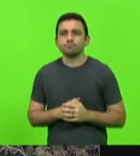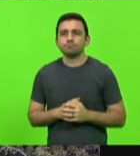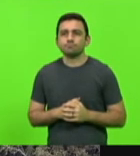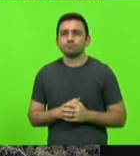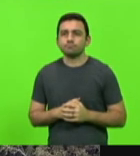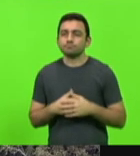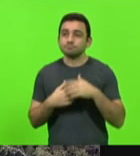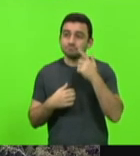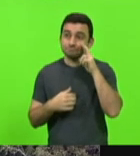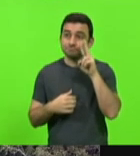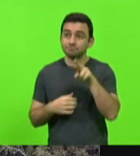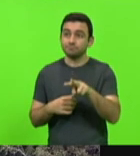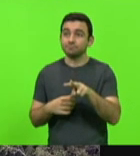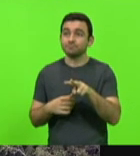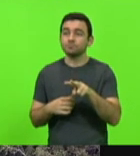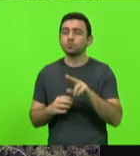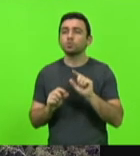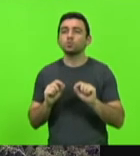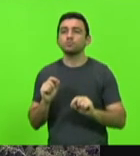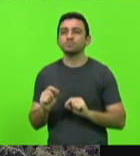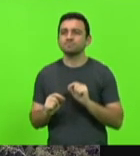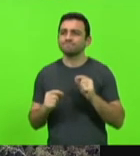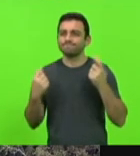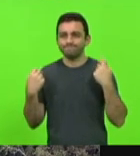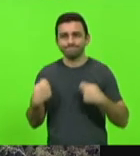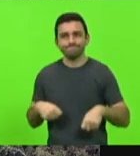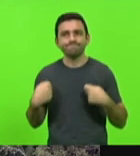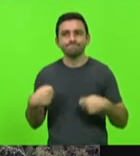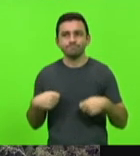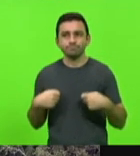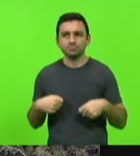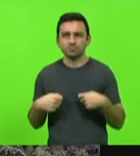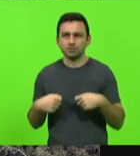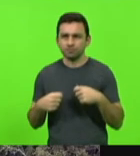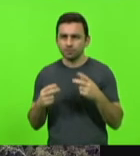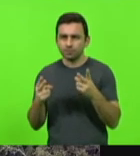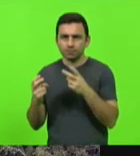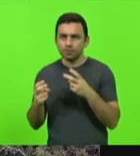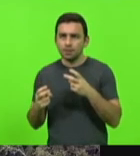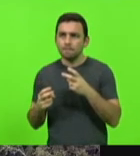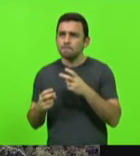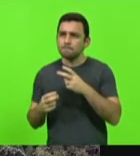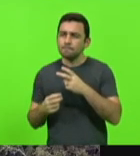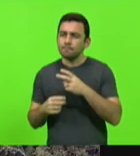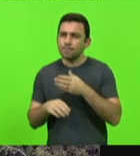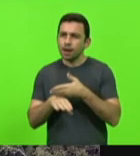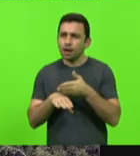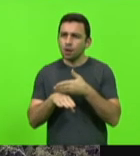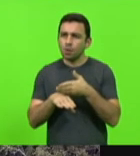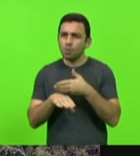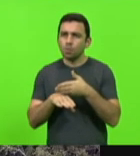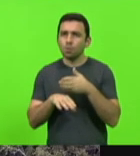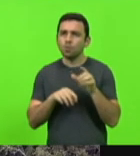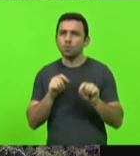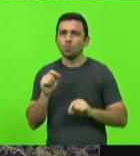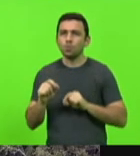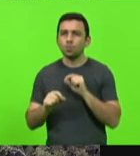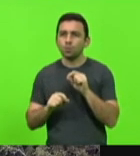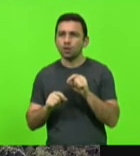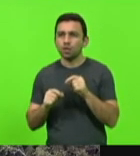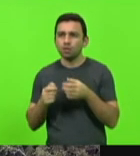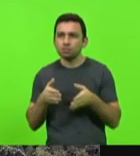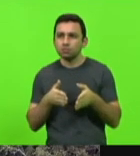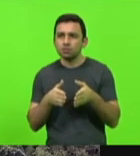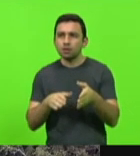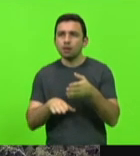Olha aí, ó, né? Como a gente precisa. Vocês estão vendo o risquinho branco lá? Marlene, o que é aquilo? O